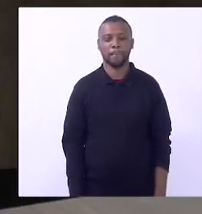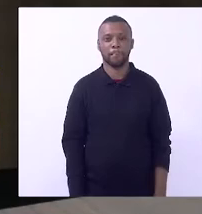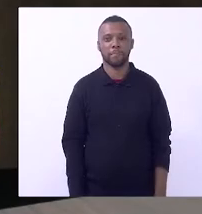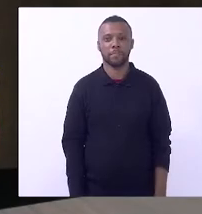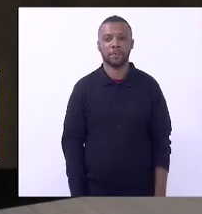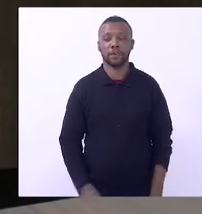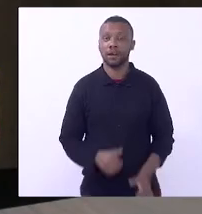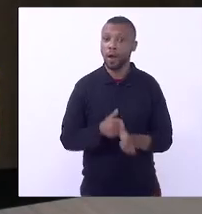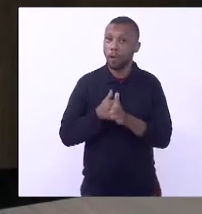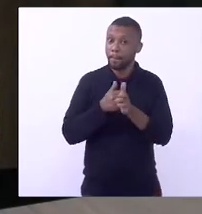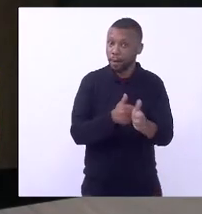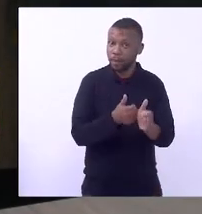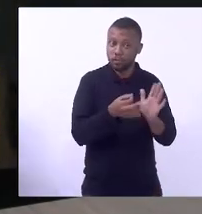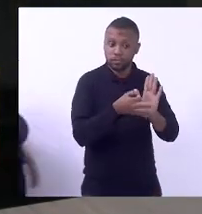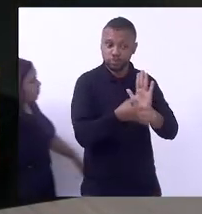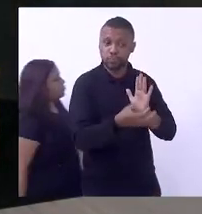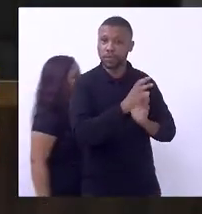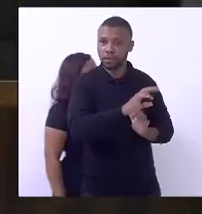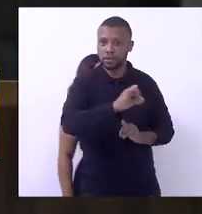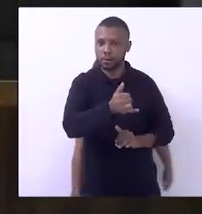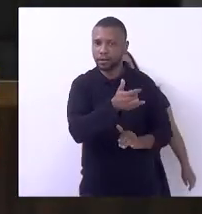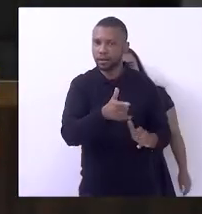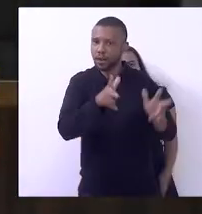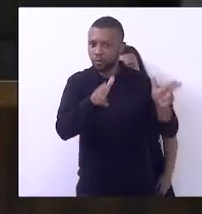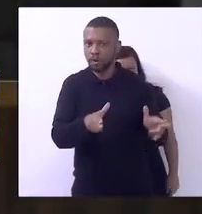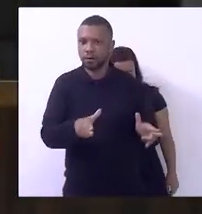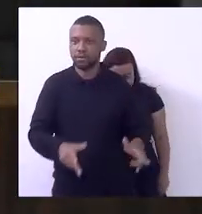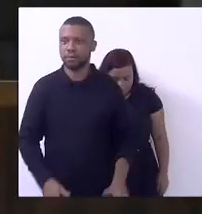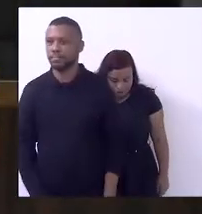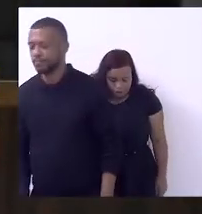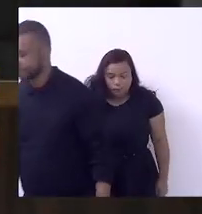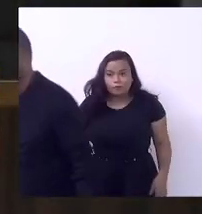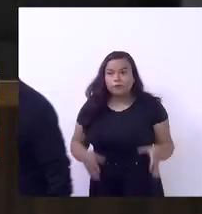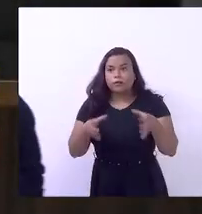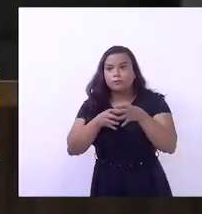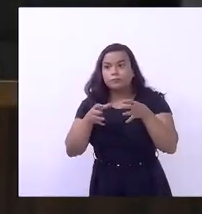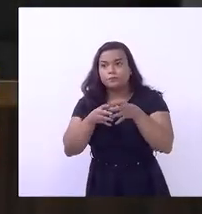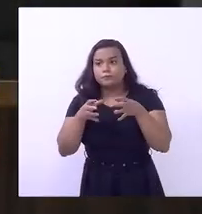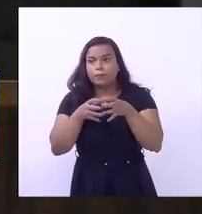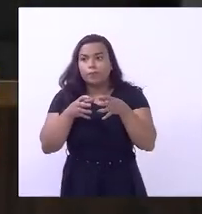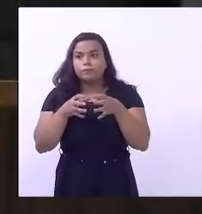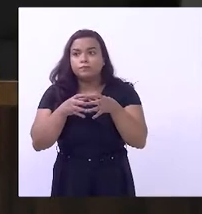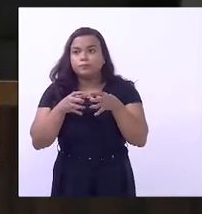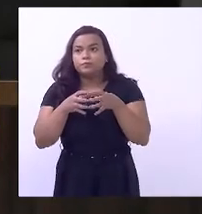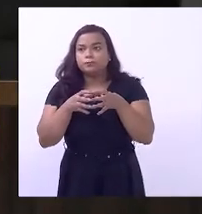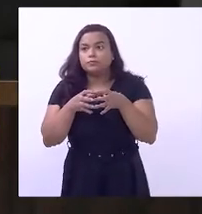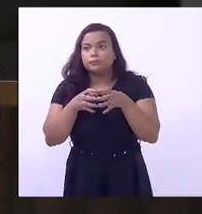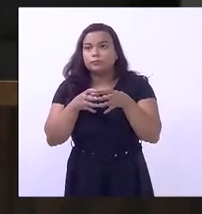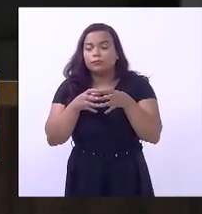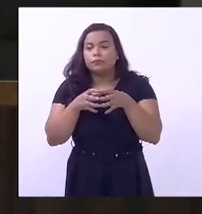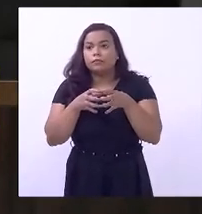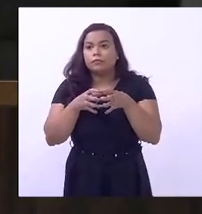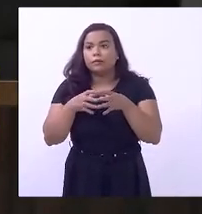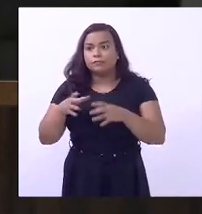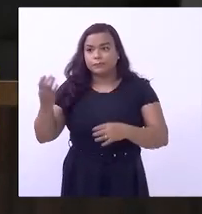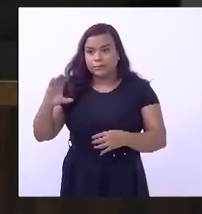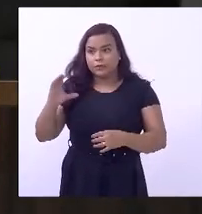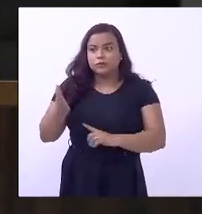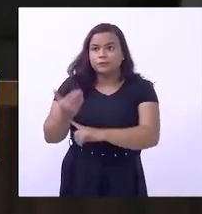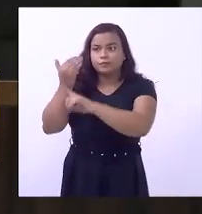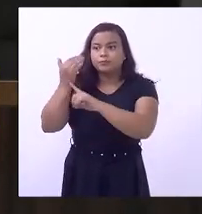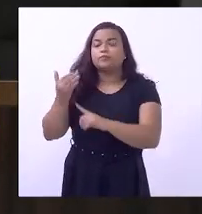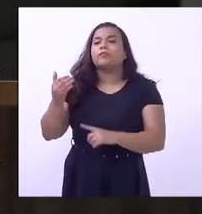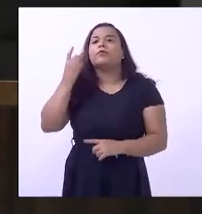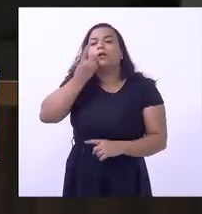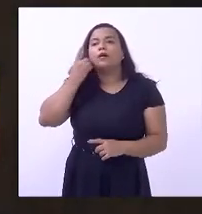Acompanho o parecer da CCJ, senhor presidente. Pela Comissão Ciência e Tecnologia, deputado Valdeir Carneiro. Favorável